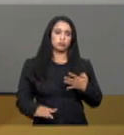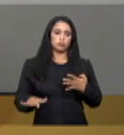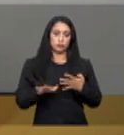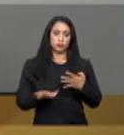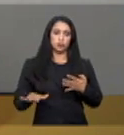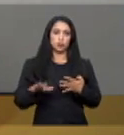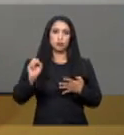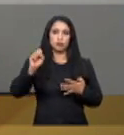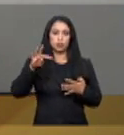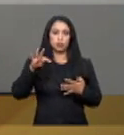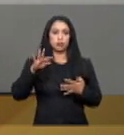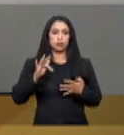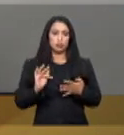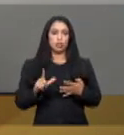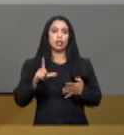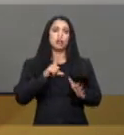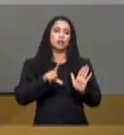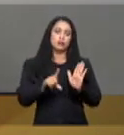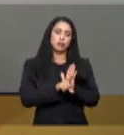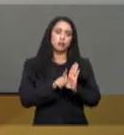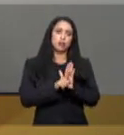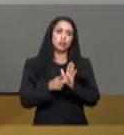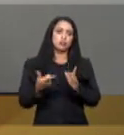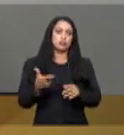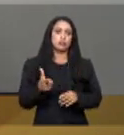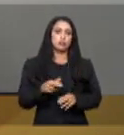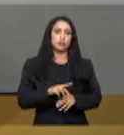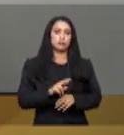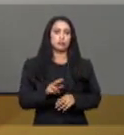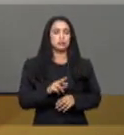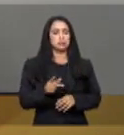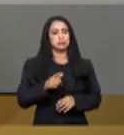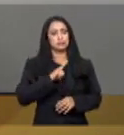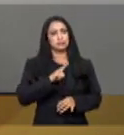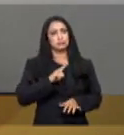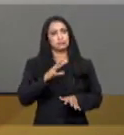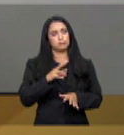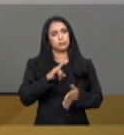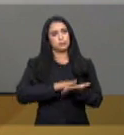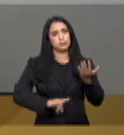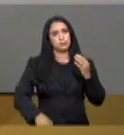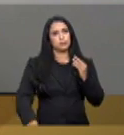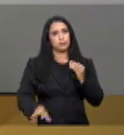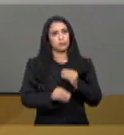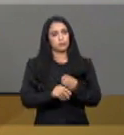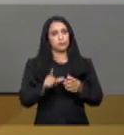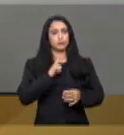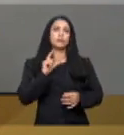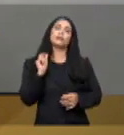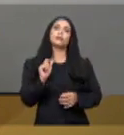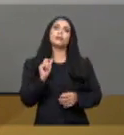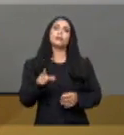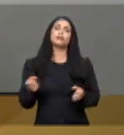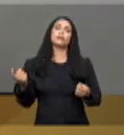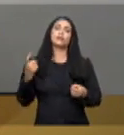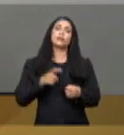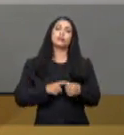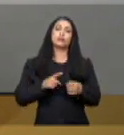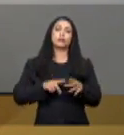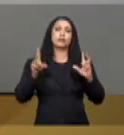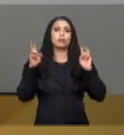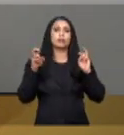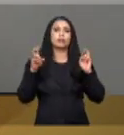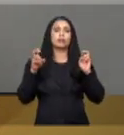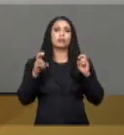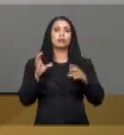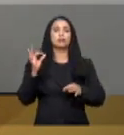e na esteira da legislação vigente, a impossibilidade de os embargos de declaração se prestarem à retomada do tema e ao rejulgamento